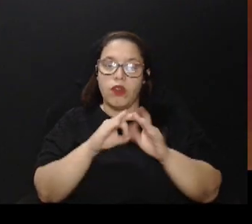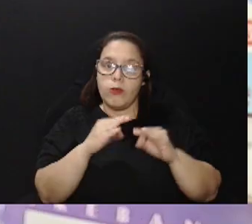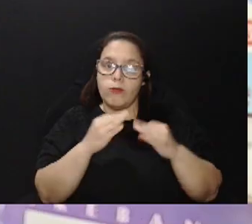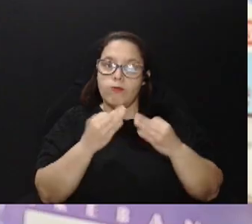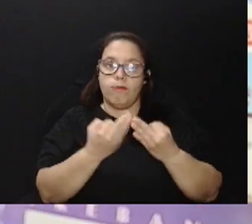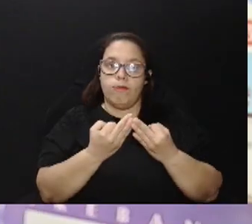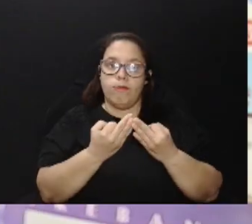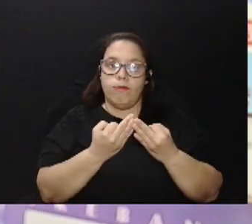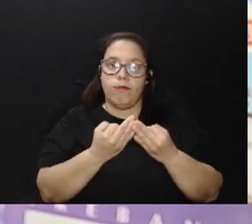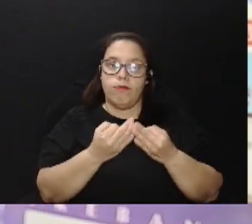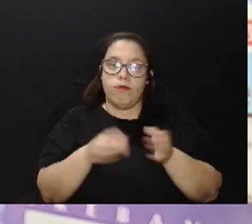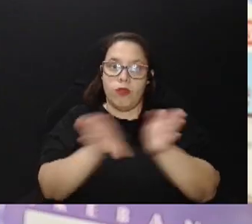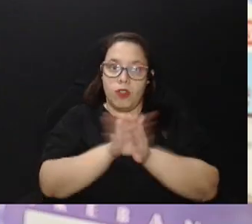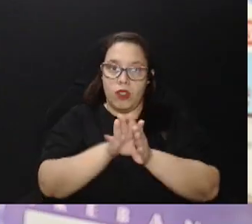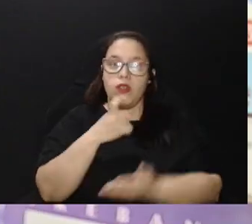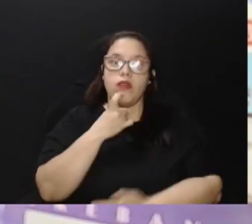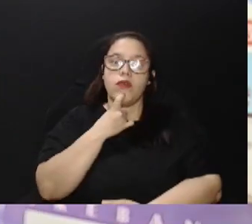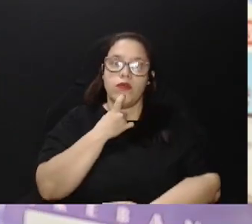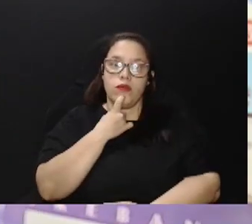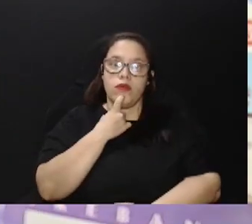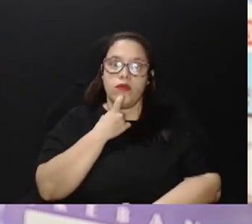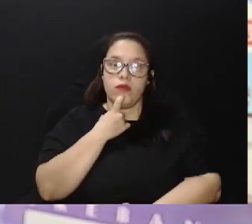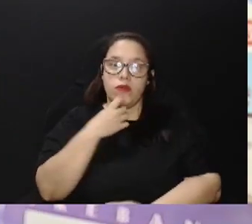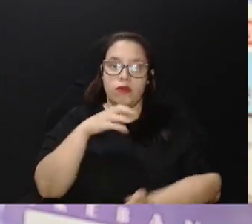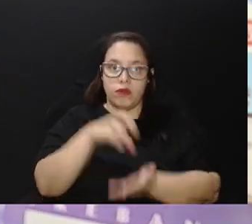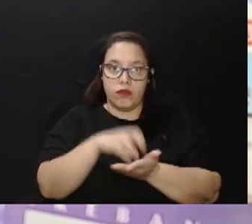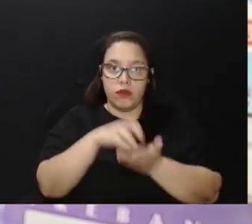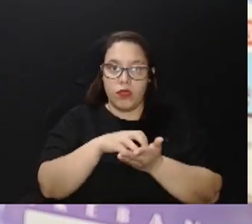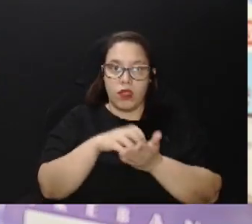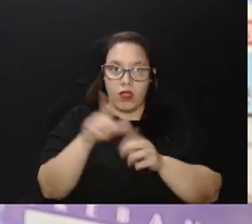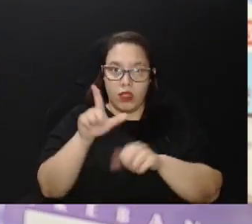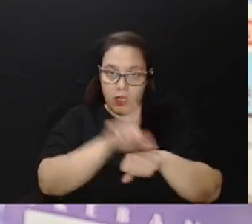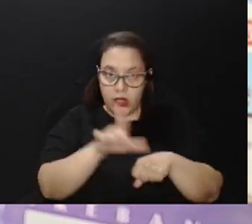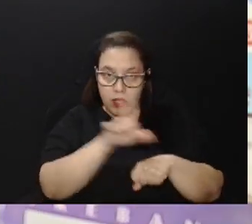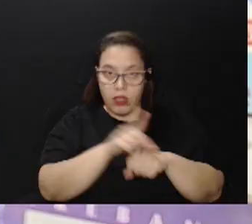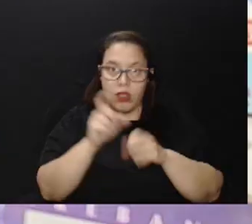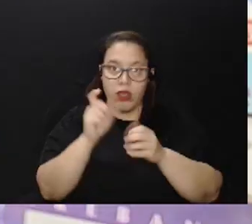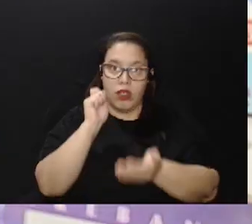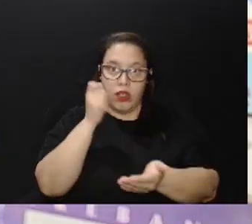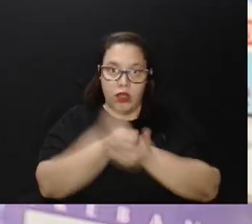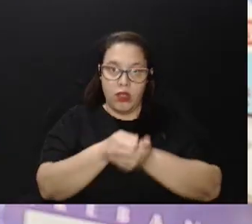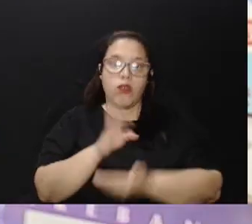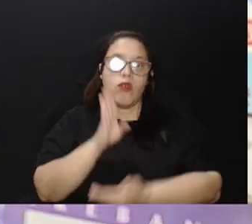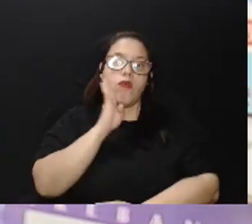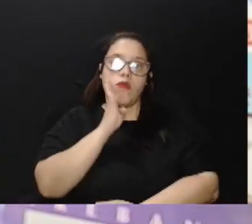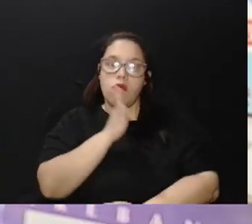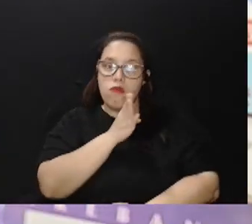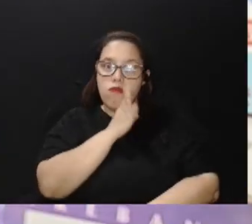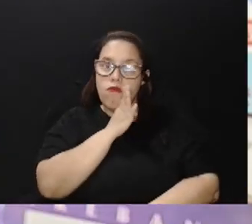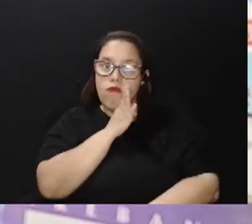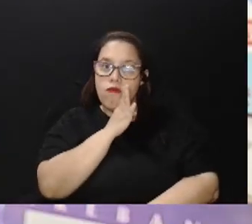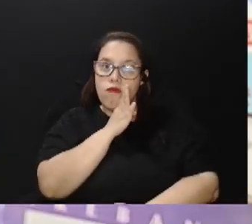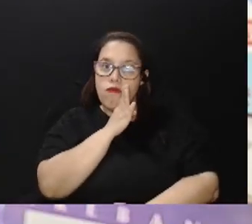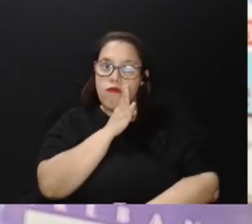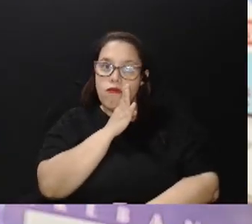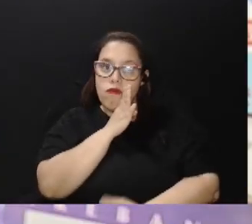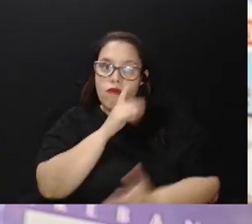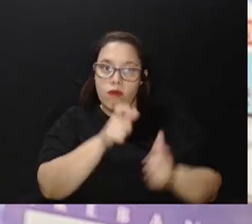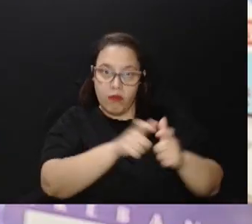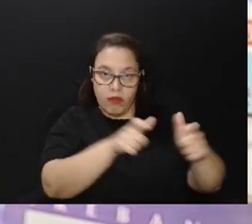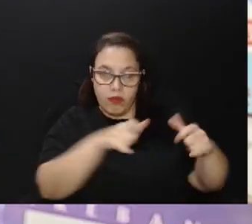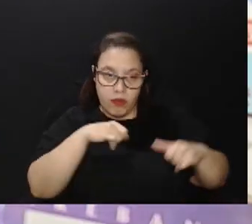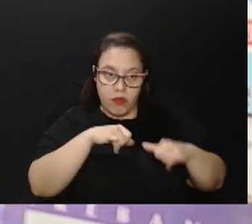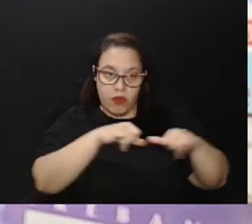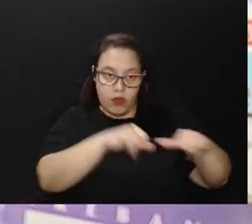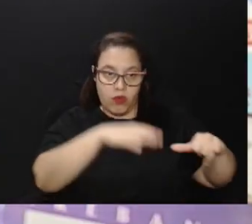cidade. Então, são os comerciantes, eles compravam um bar, principalmente nas imediações do mercado,